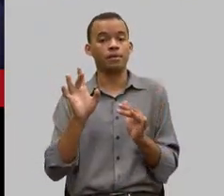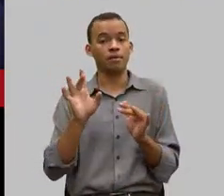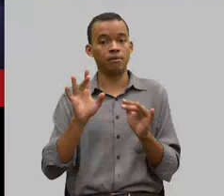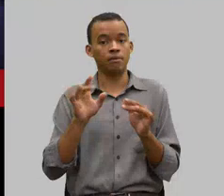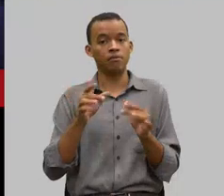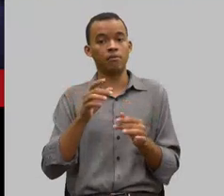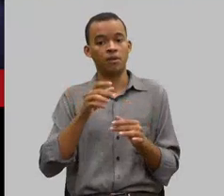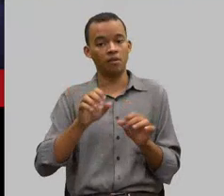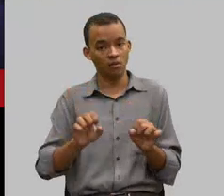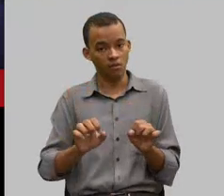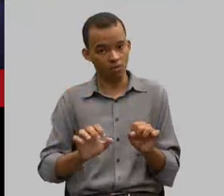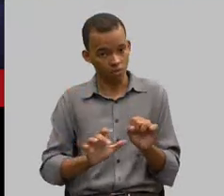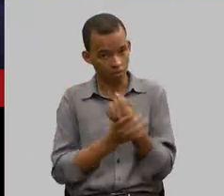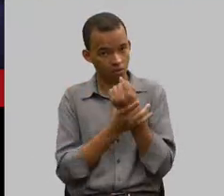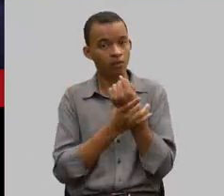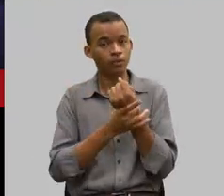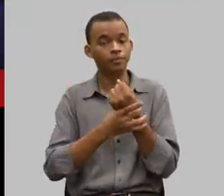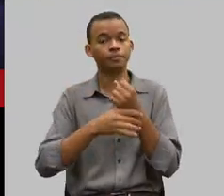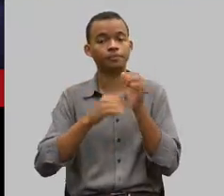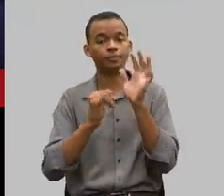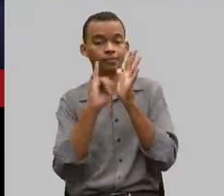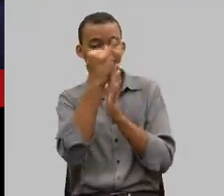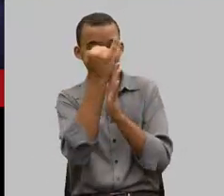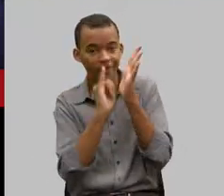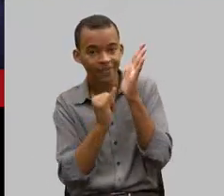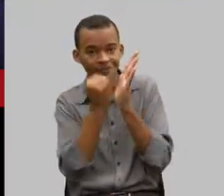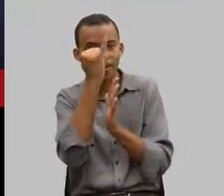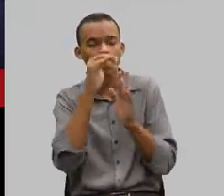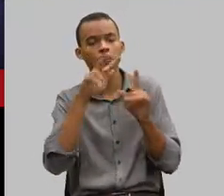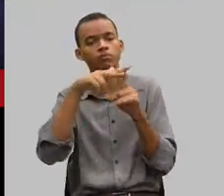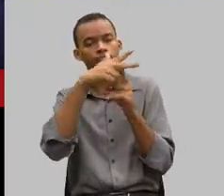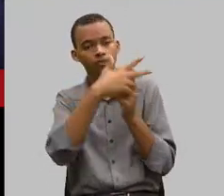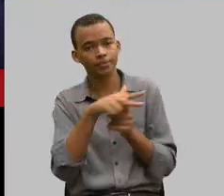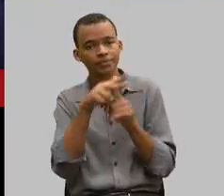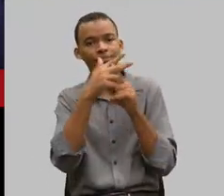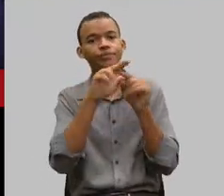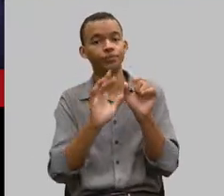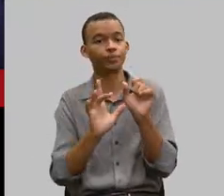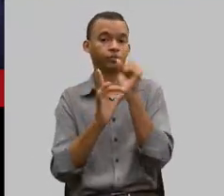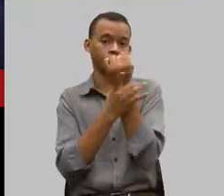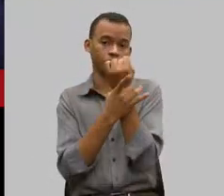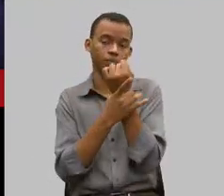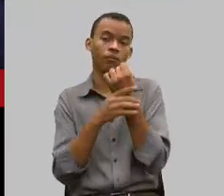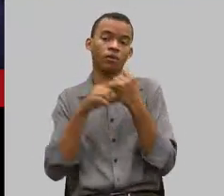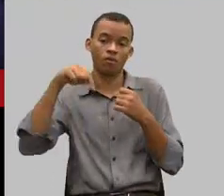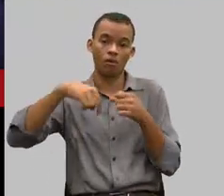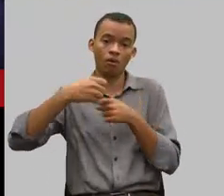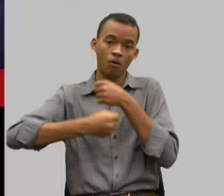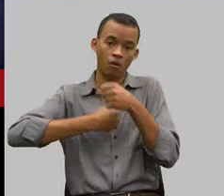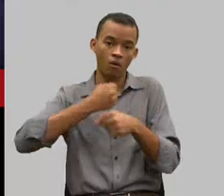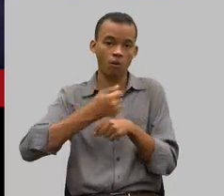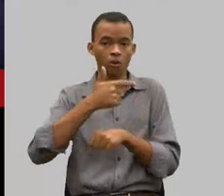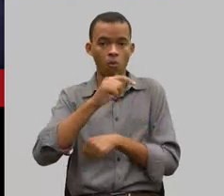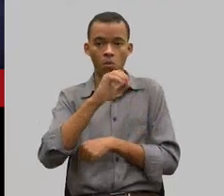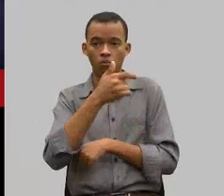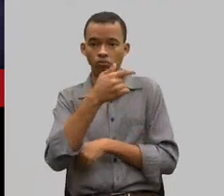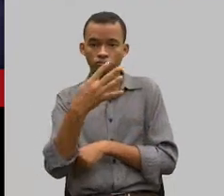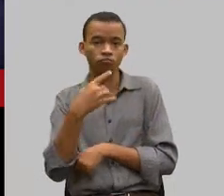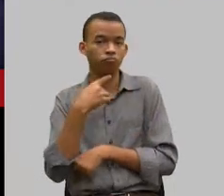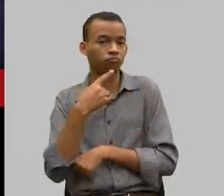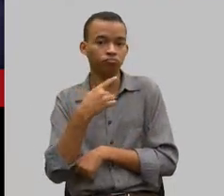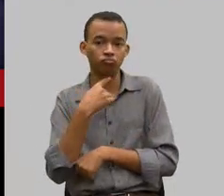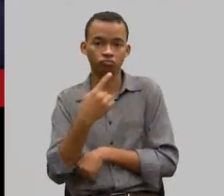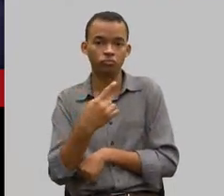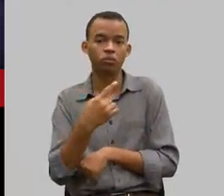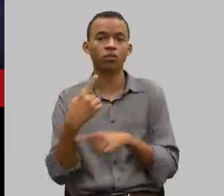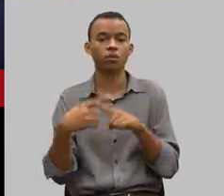reajustes da inflação estavam garantidos não foi o que aconteceu esse ano porque o governo encaminhou à Assembleia um reajuste menor do que